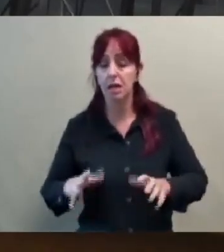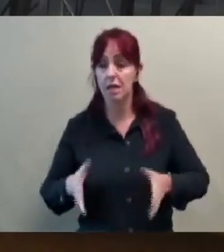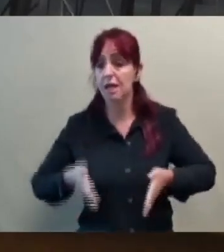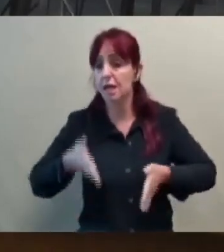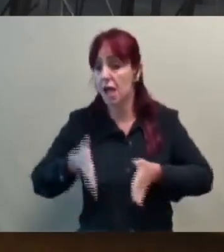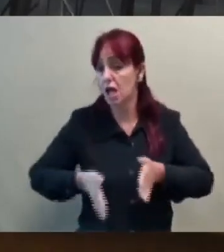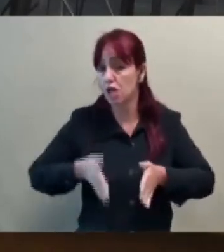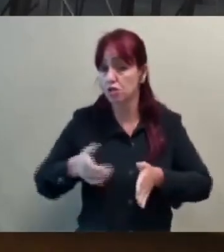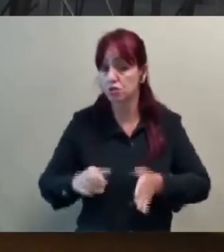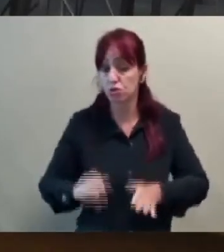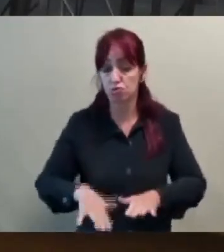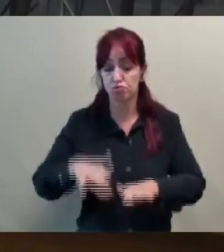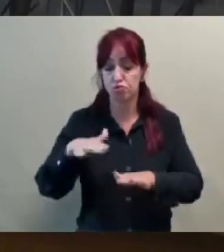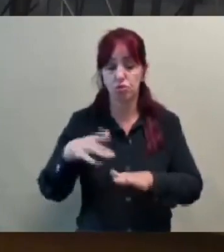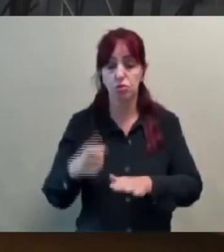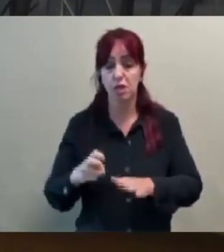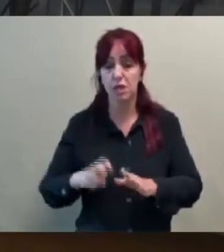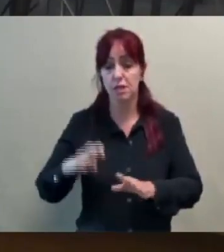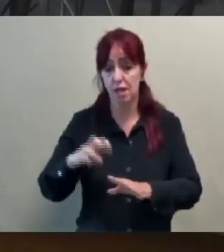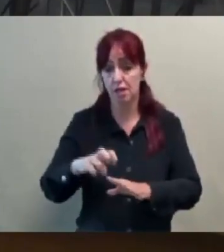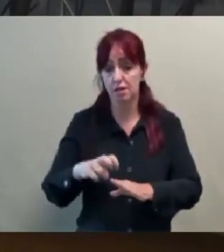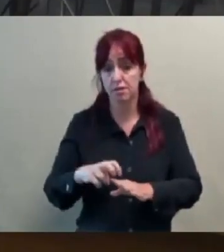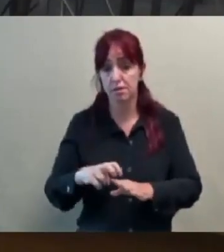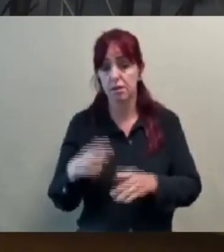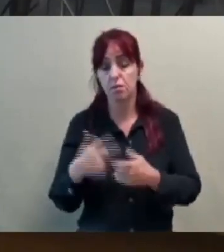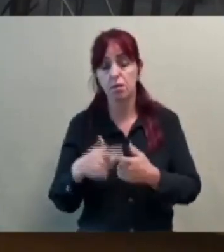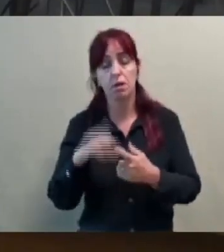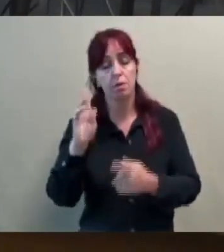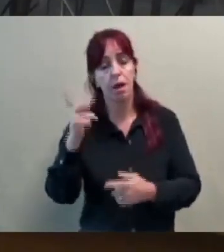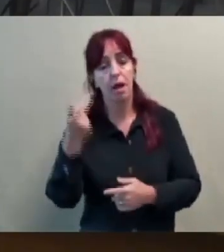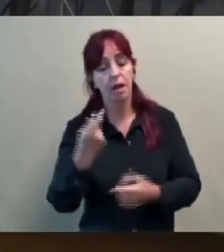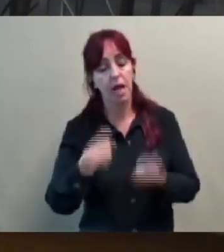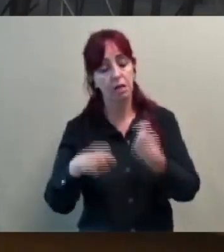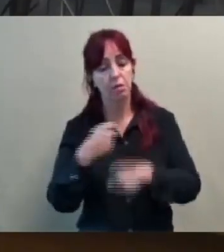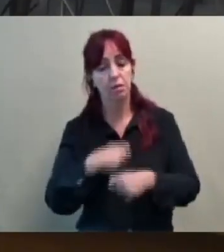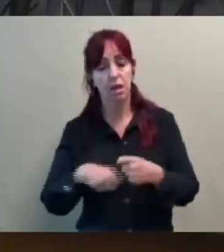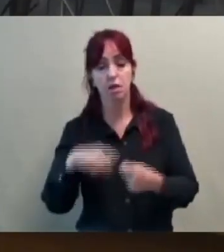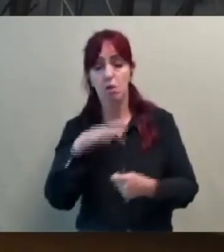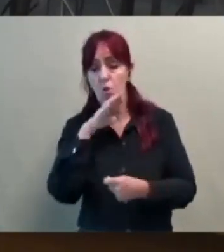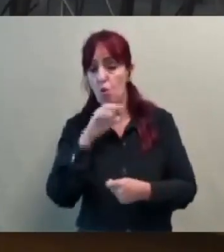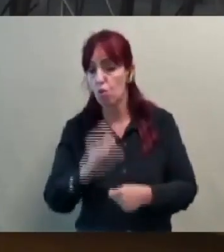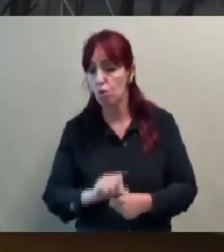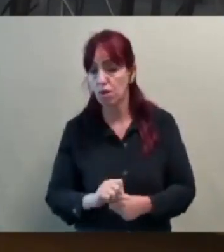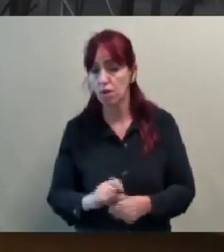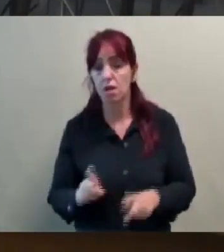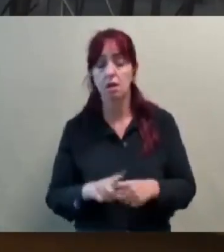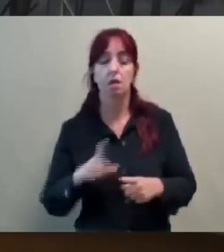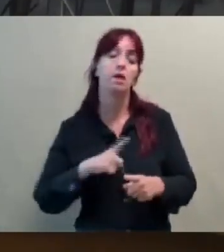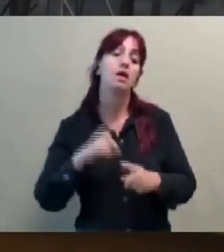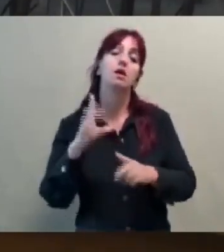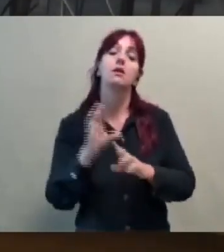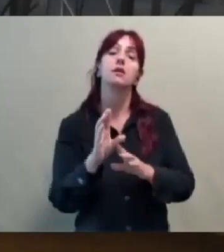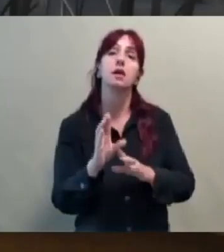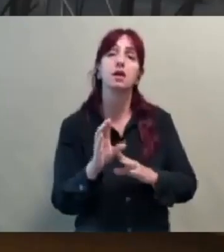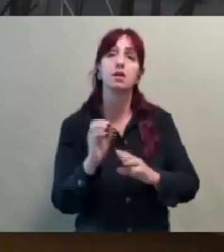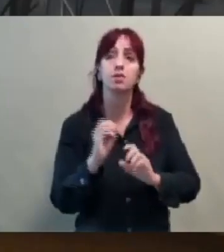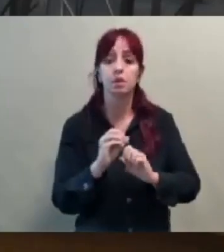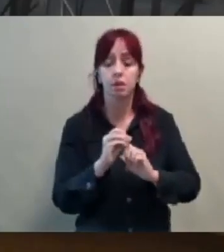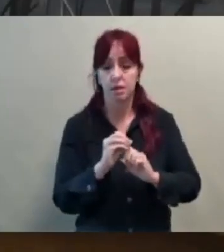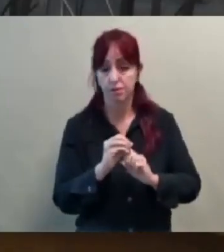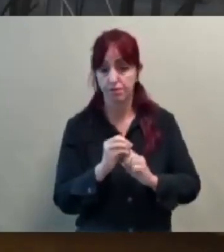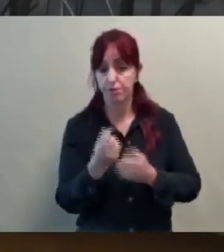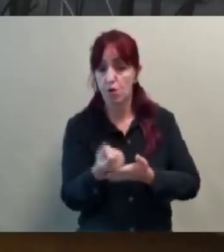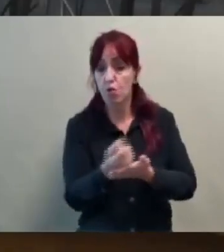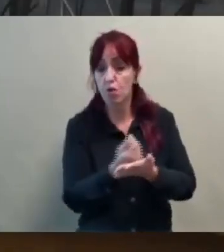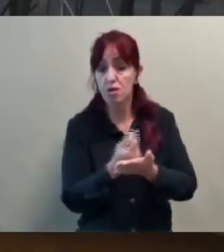tempo inteiro. Belo Horizonte está mal administrada. E, para piorar, veio um orçamento deficitário. Muita gente não entendeu por que ele